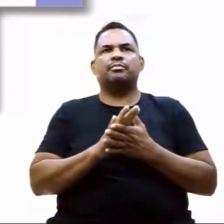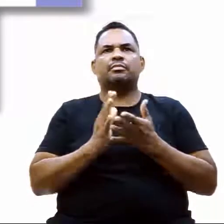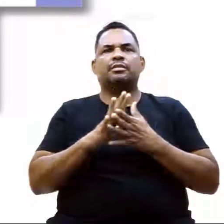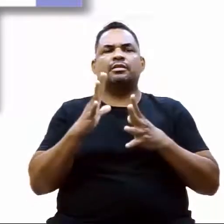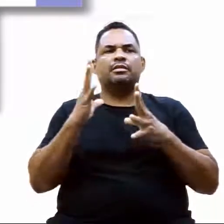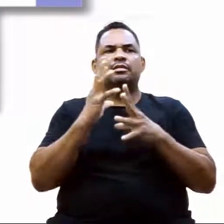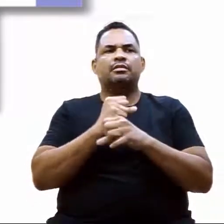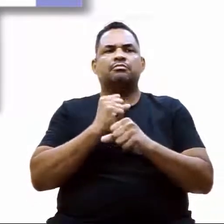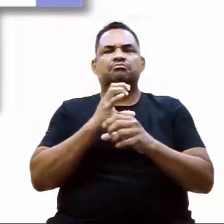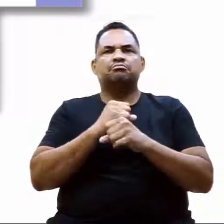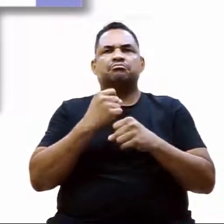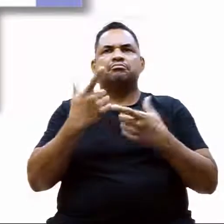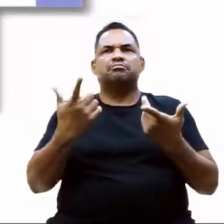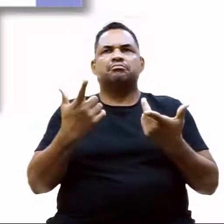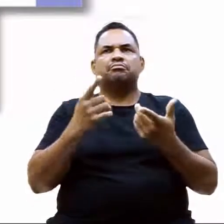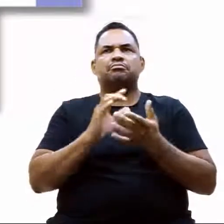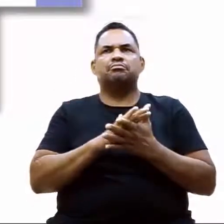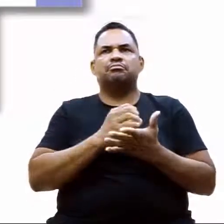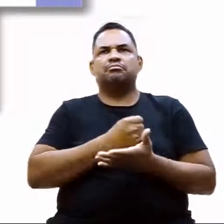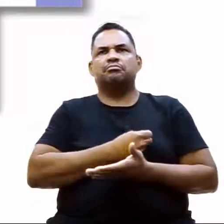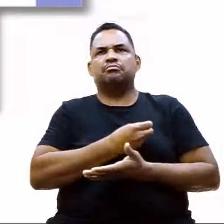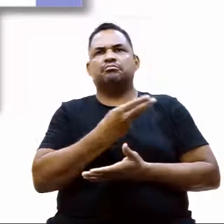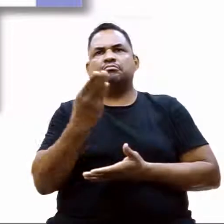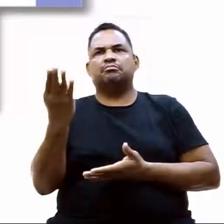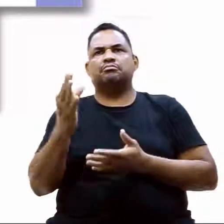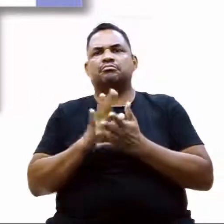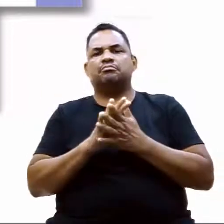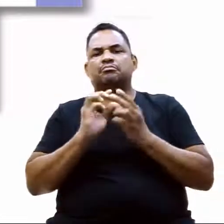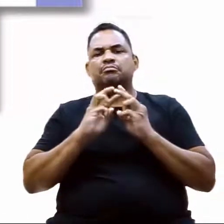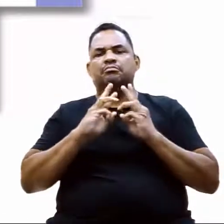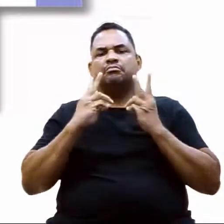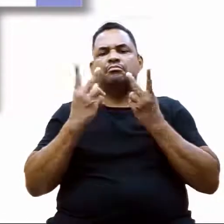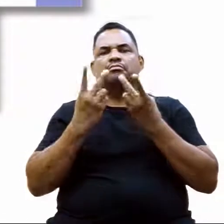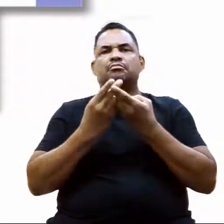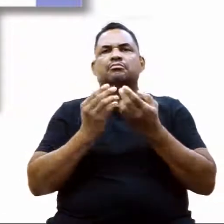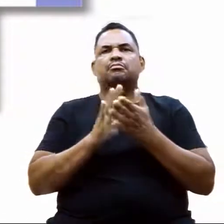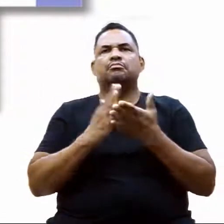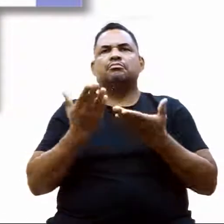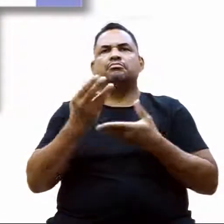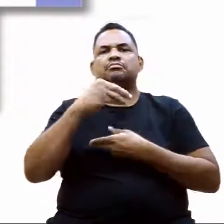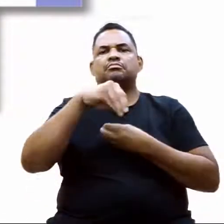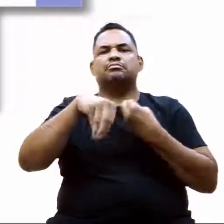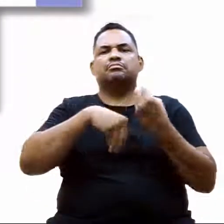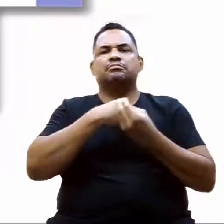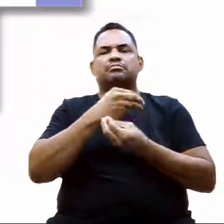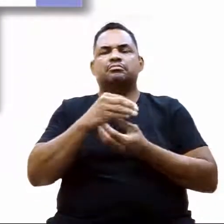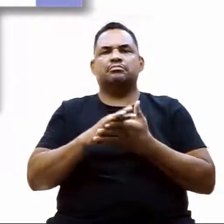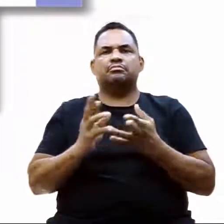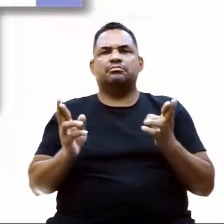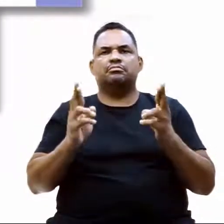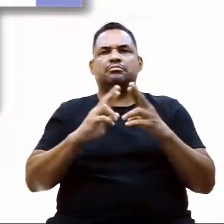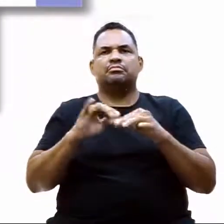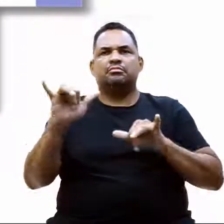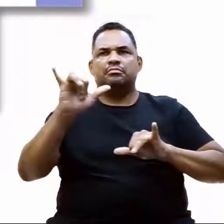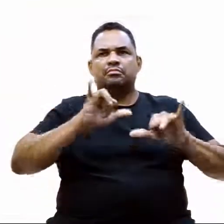calcular as quantidades de matéria que envolve as reações químicas. Tudo bem?